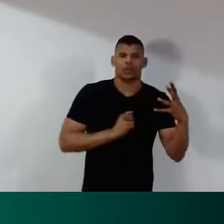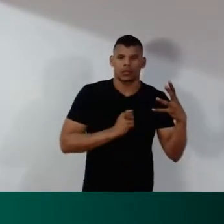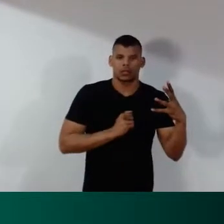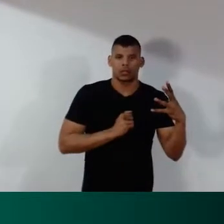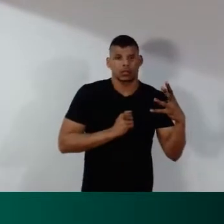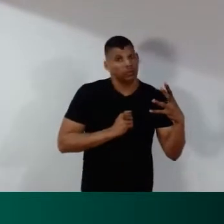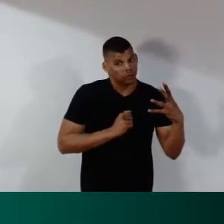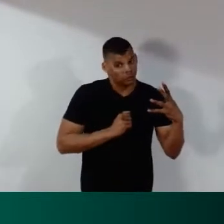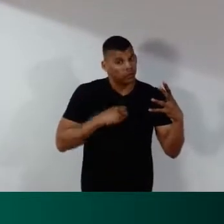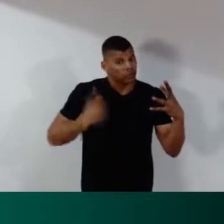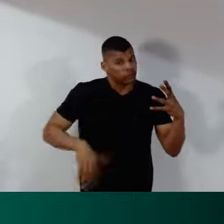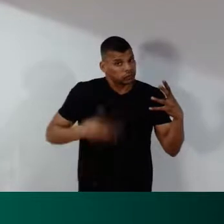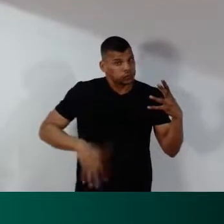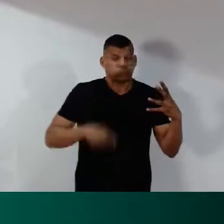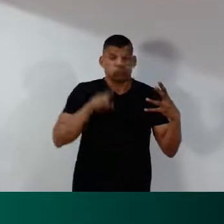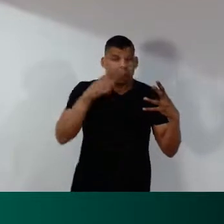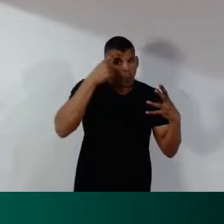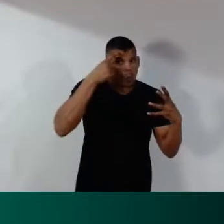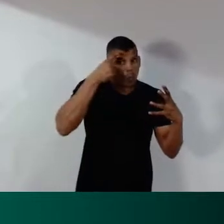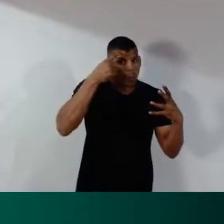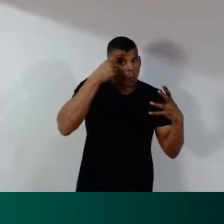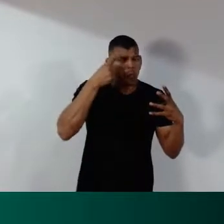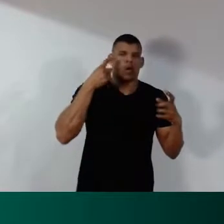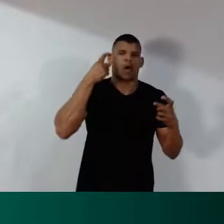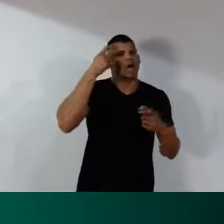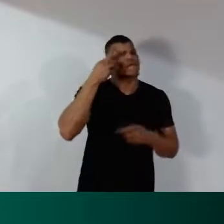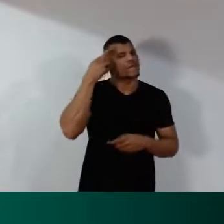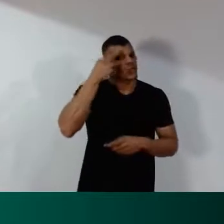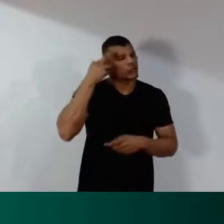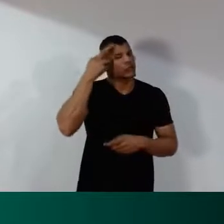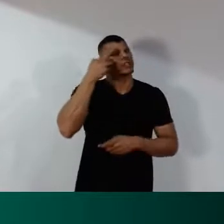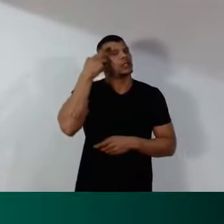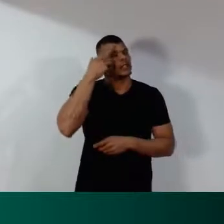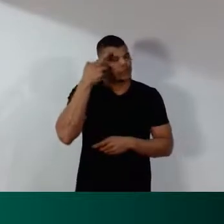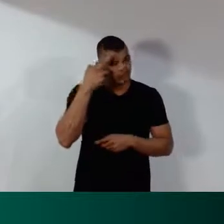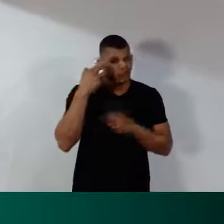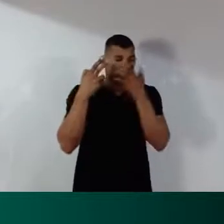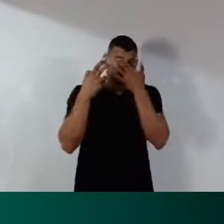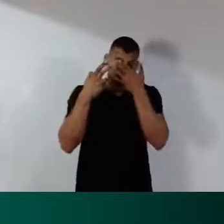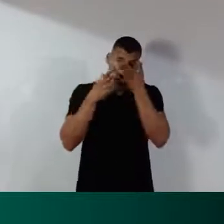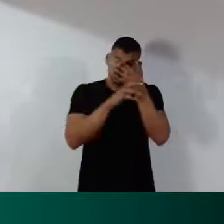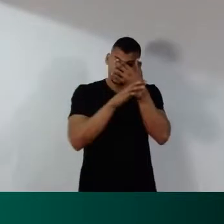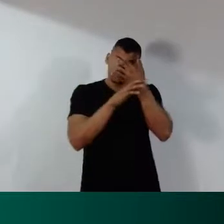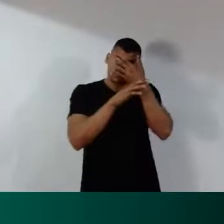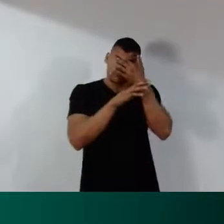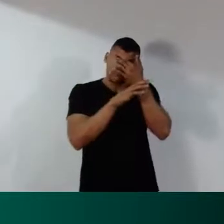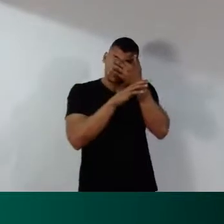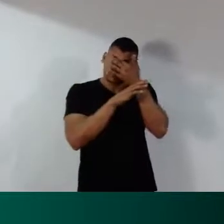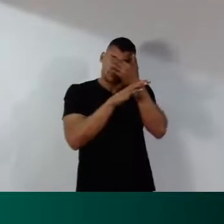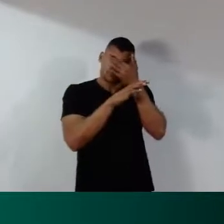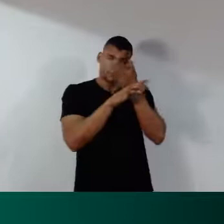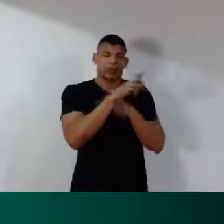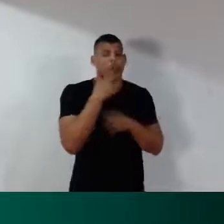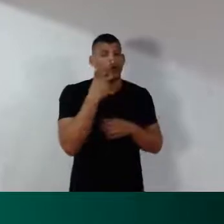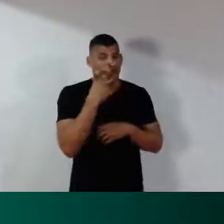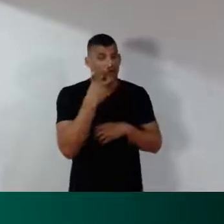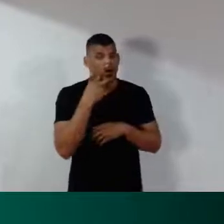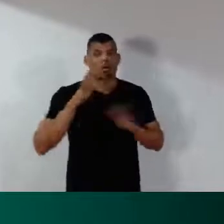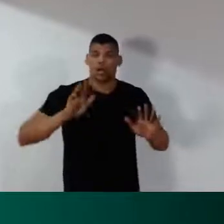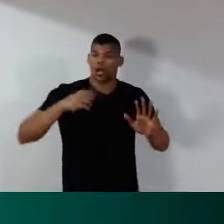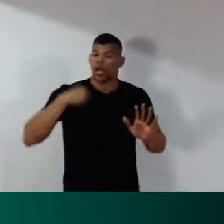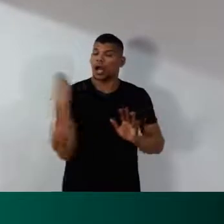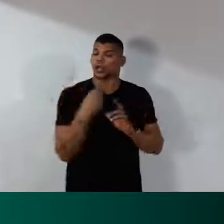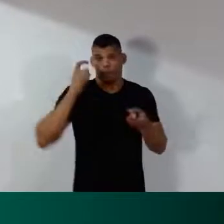então assim é importante pensar Nessas questões que você traz E concordo demais quando você fala tá a gente